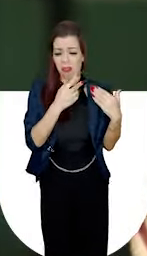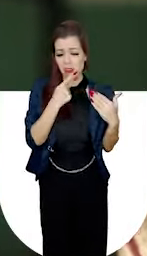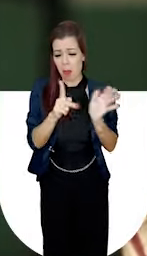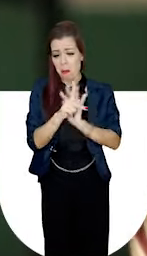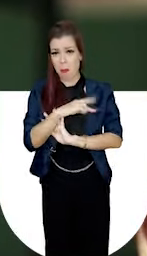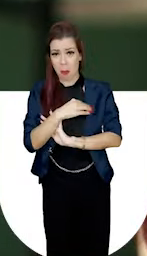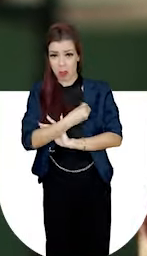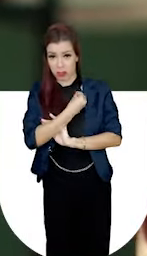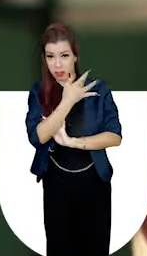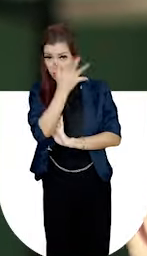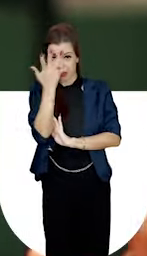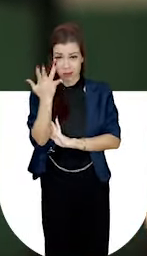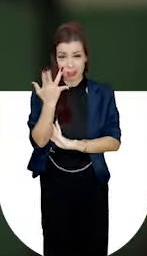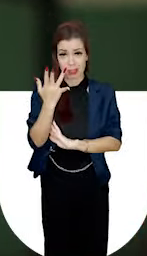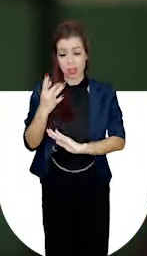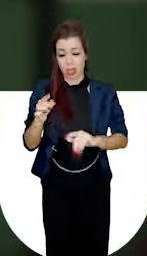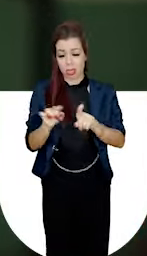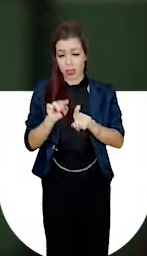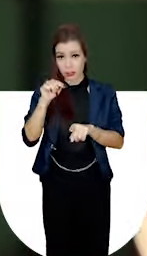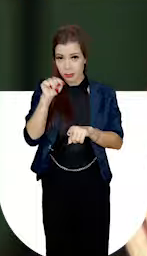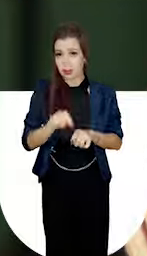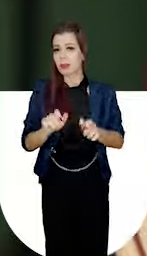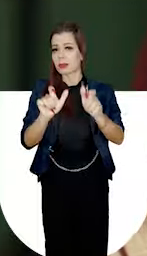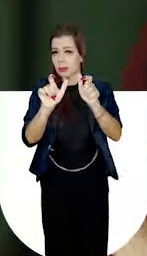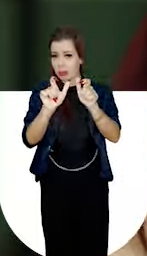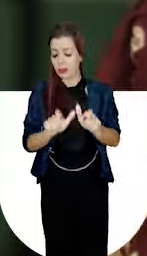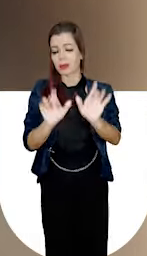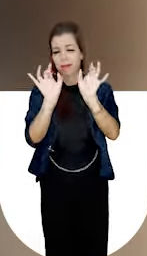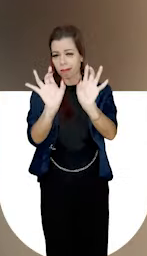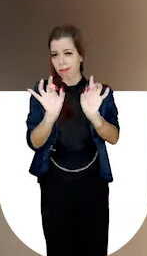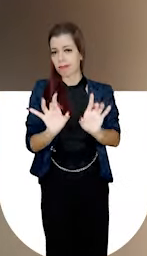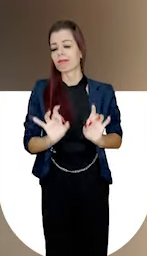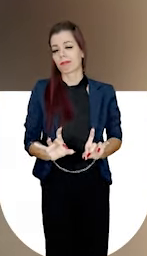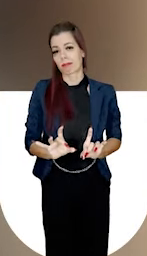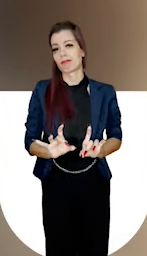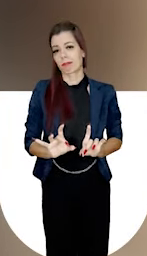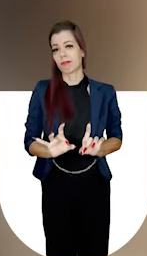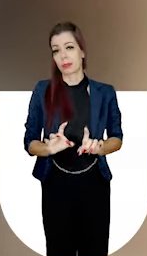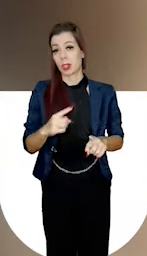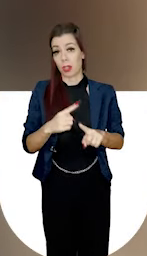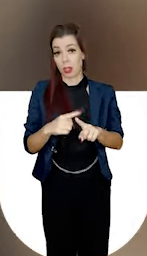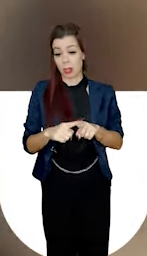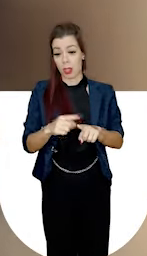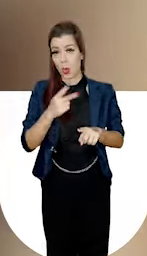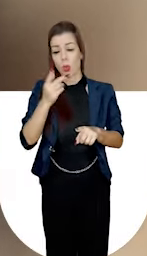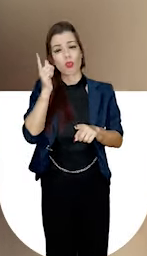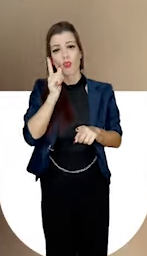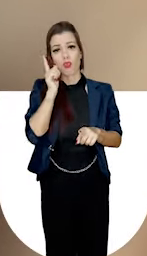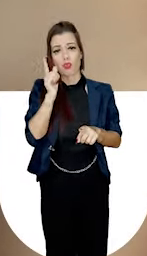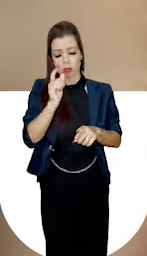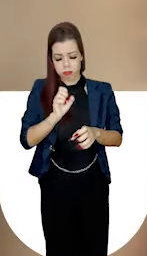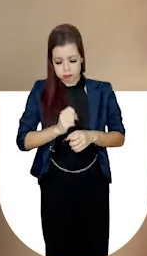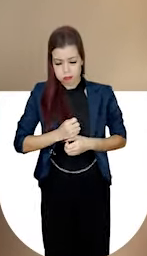nunca tive coragem de estar conversando, falando da minha vida para ninguém. E aqui foi um lugar especial